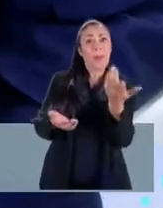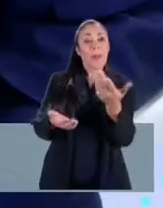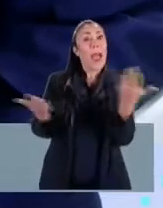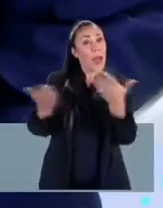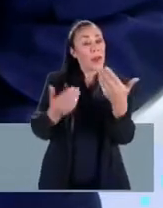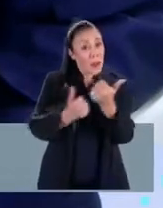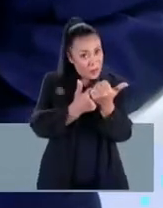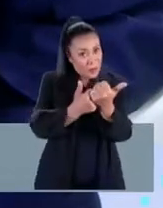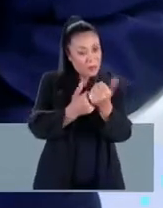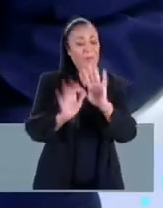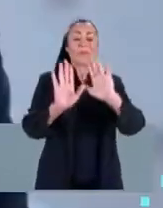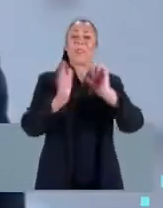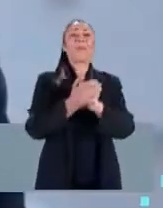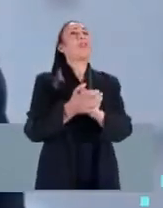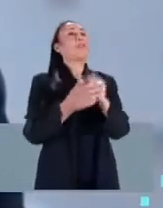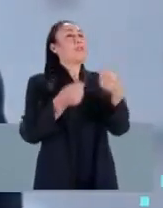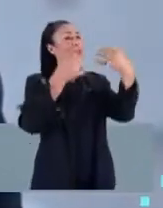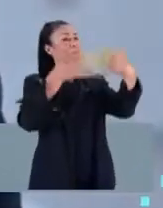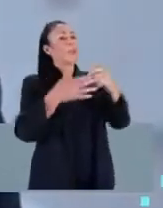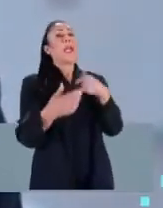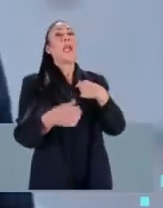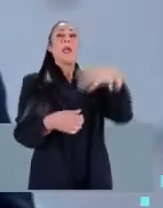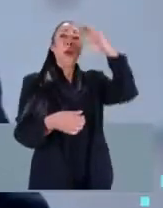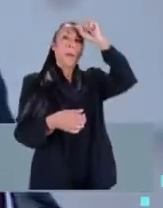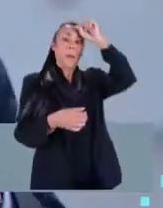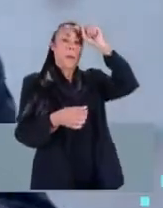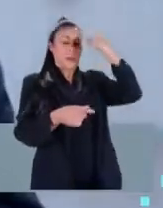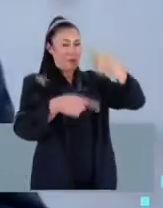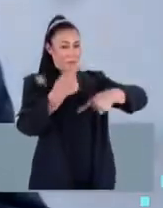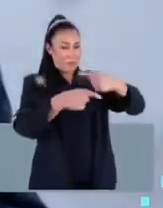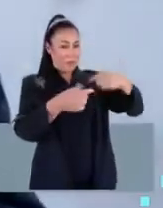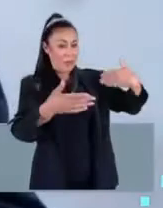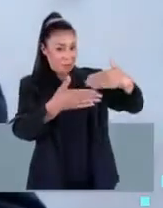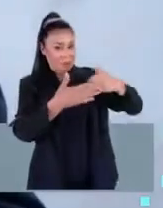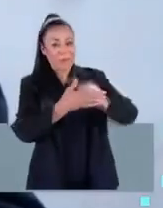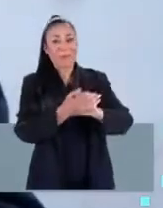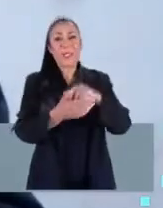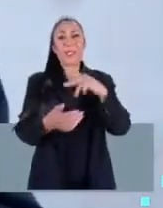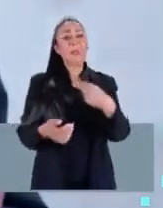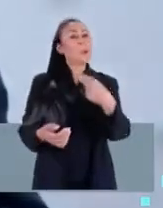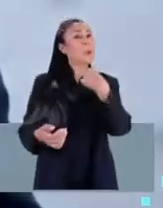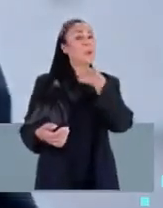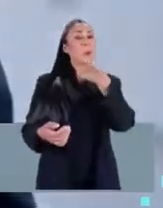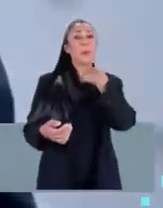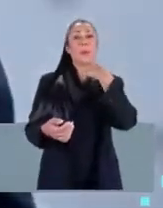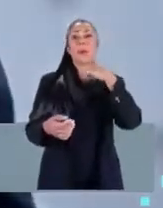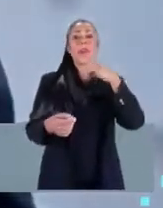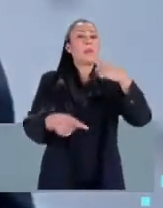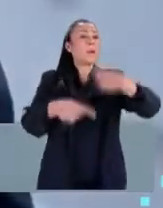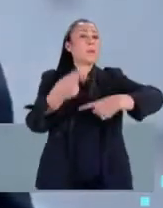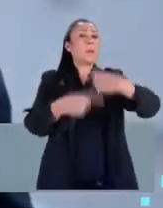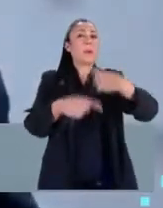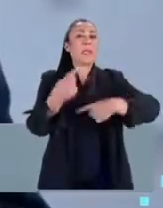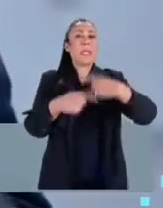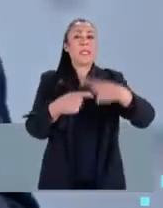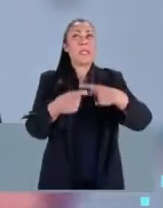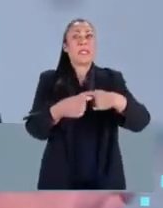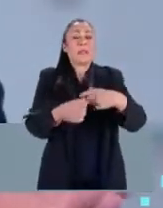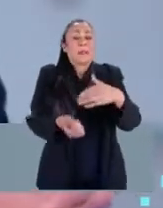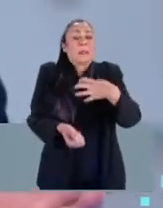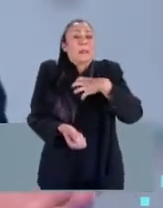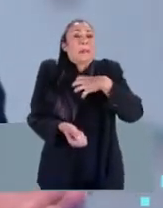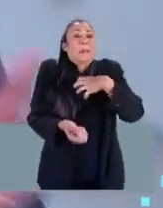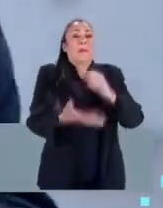vice. Olha, deixa eu falar uma coisa. Eu aprendi na política de que você não pode ficar fazendo política com o fígado.